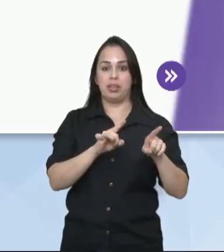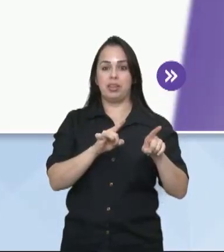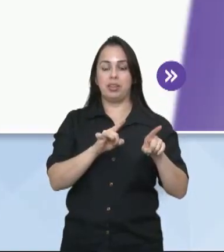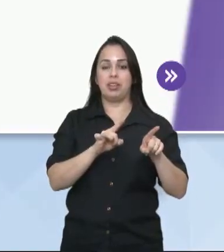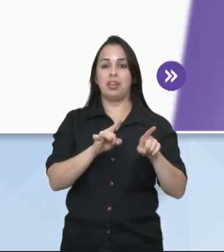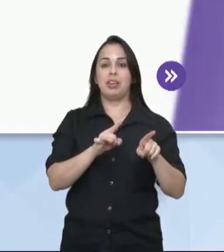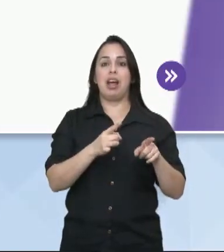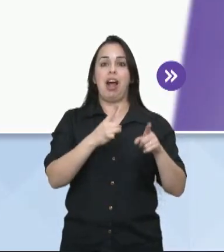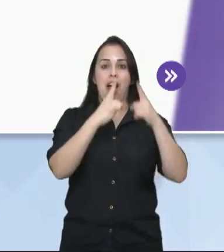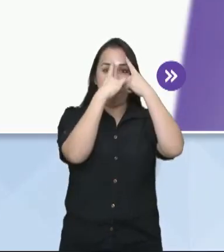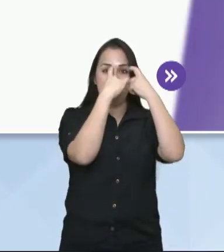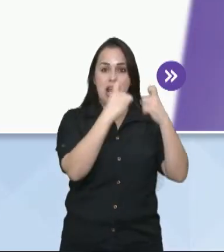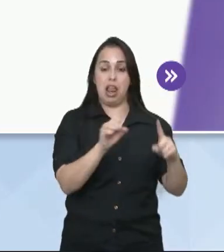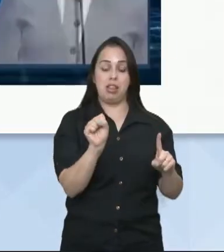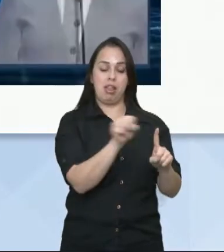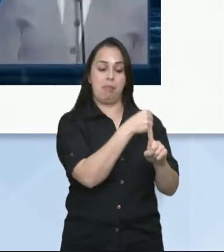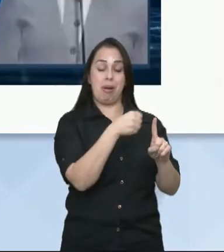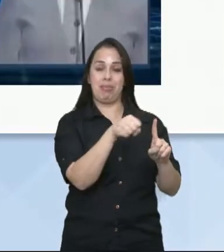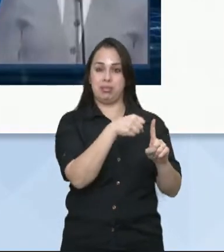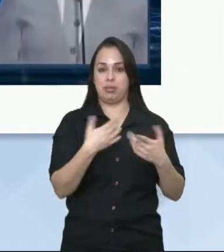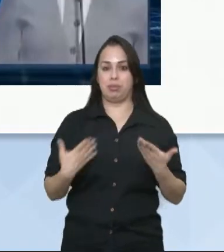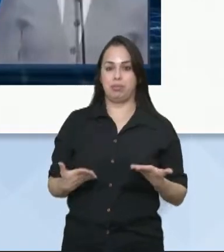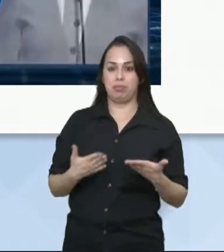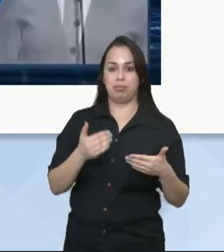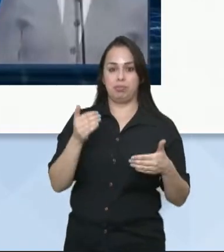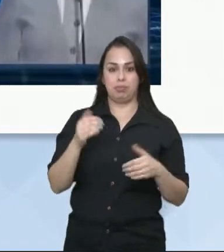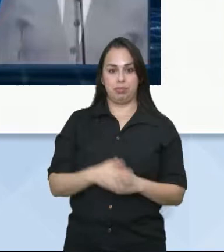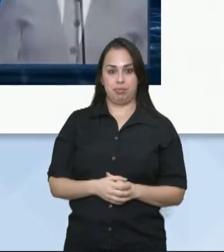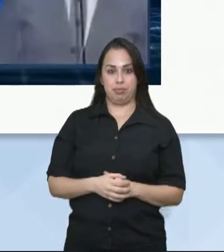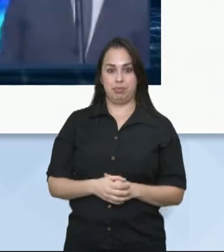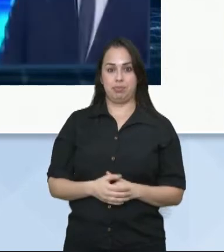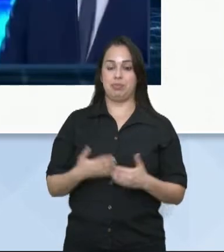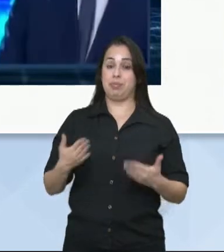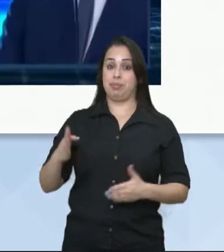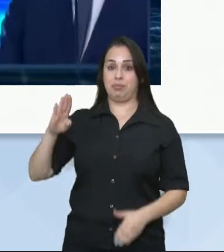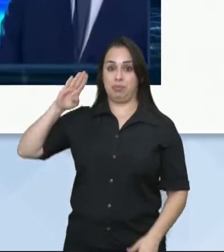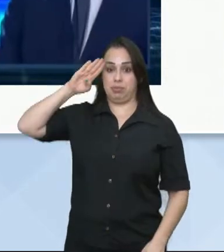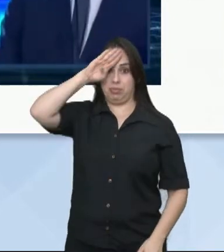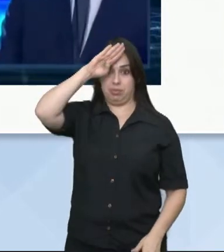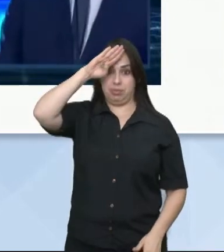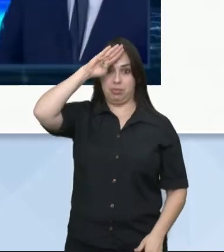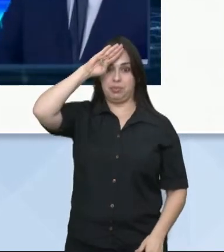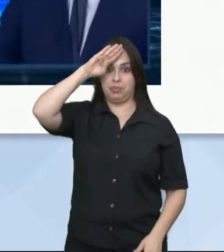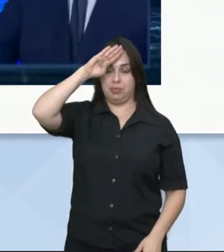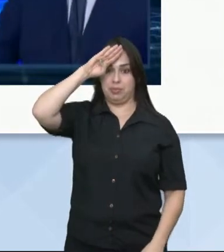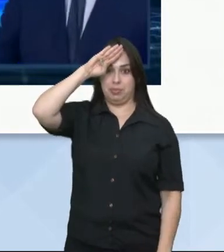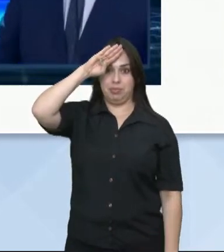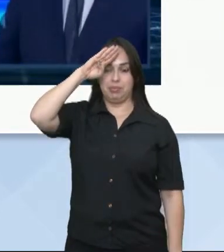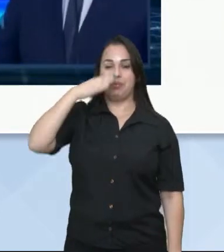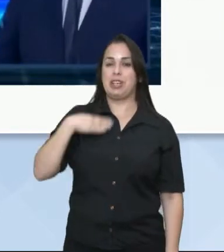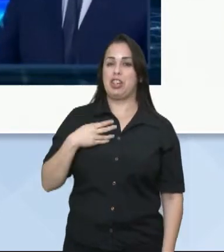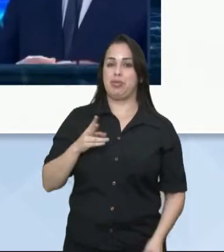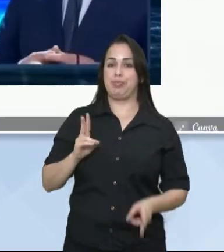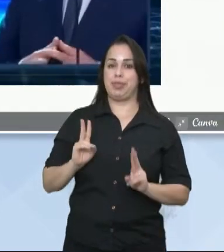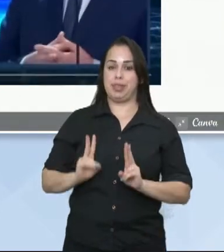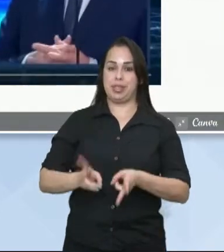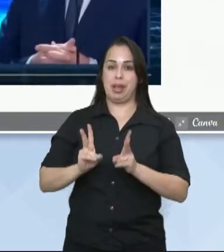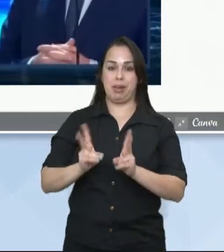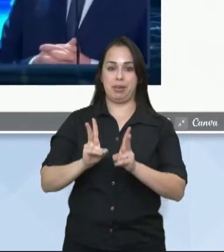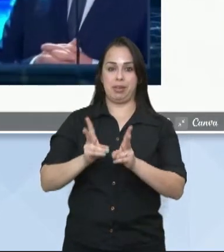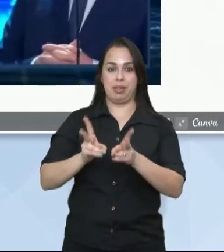da violência contra a mulher. Por favor. E Bolsonaro, por sua vez, mantém